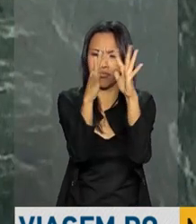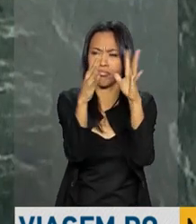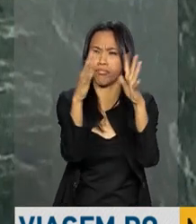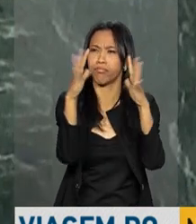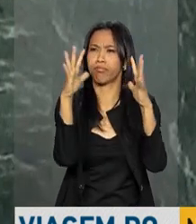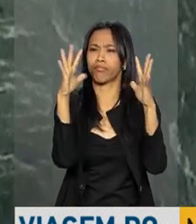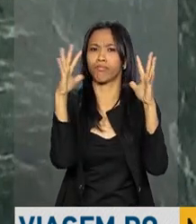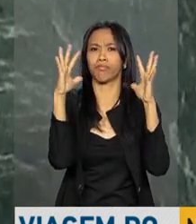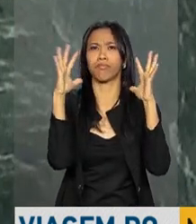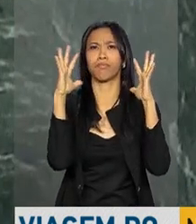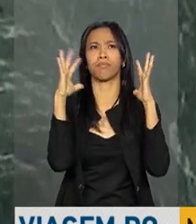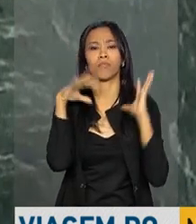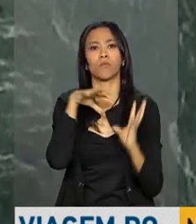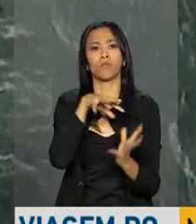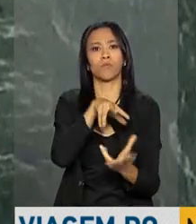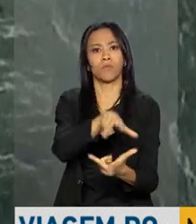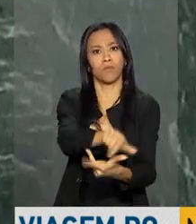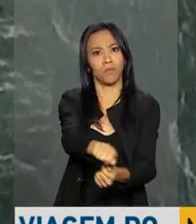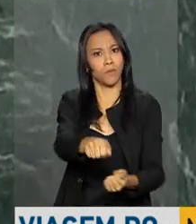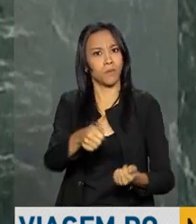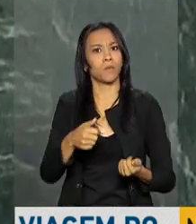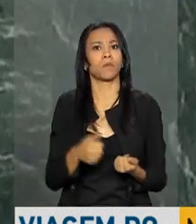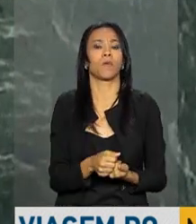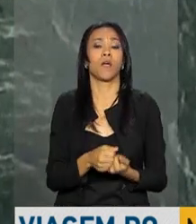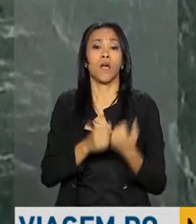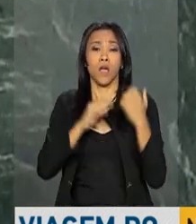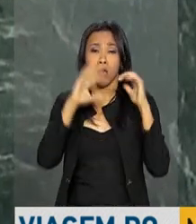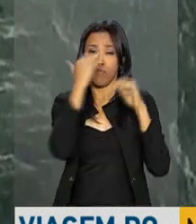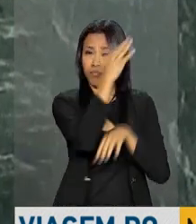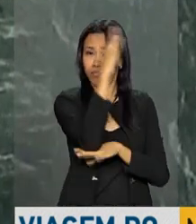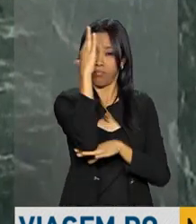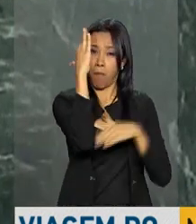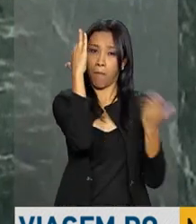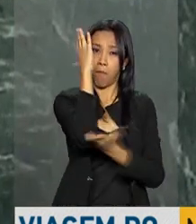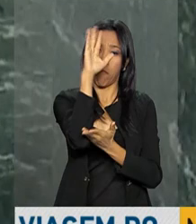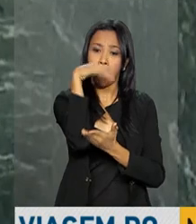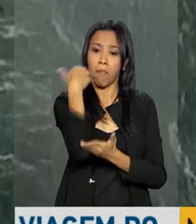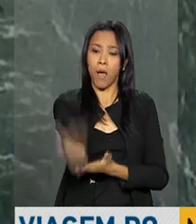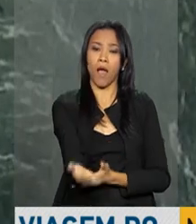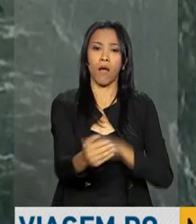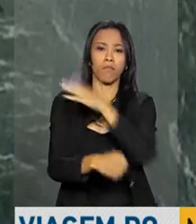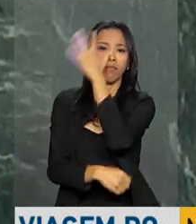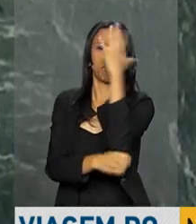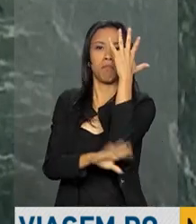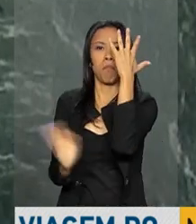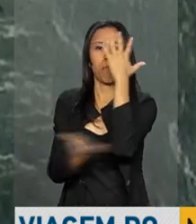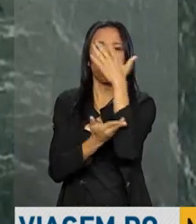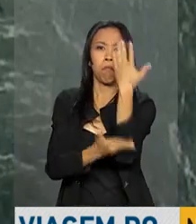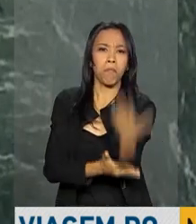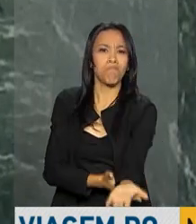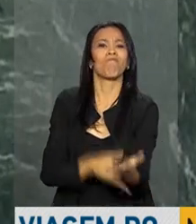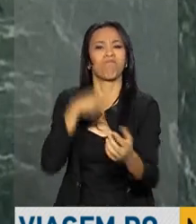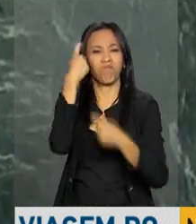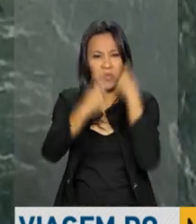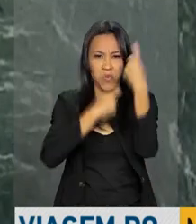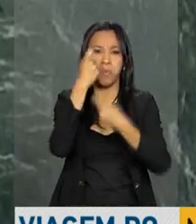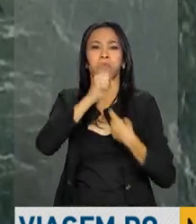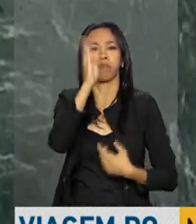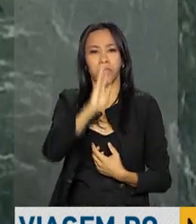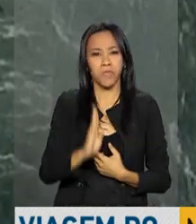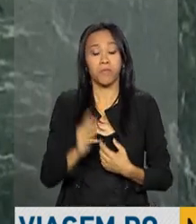do planeta. O desmatamento é questão que nos preocupa, especialmente na